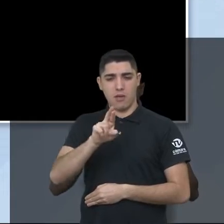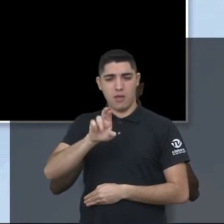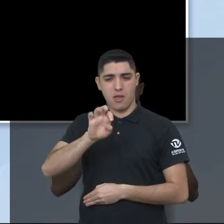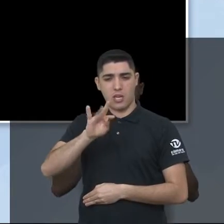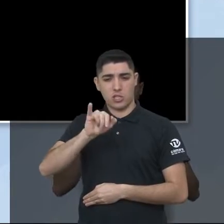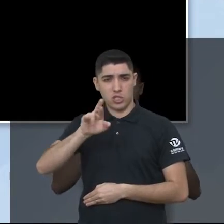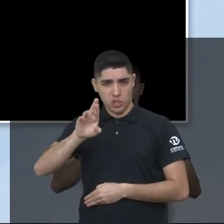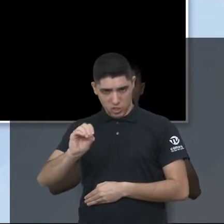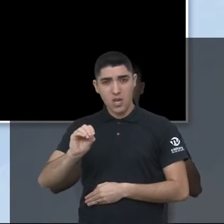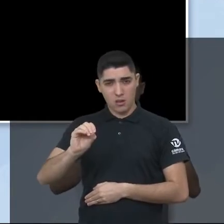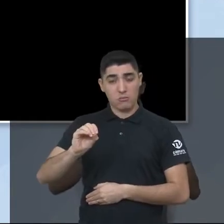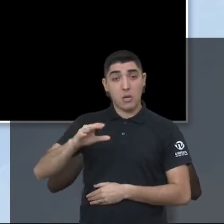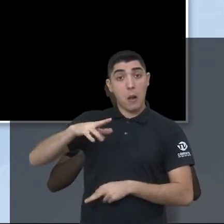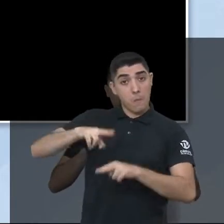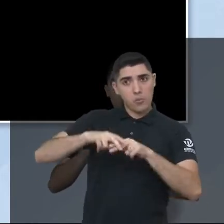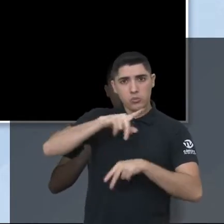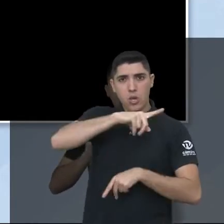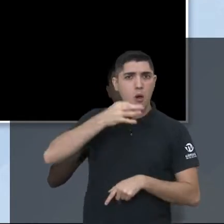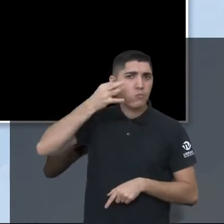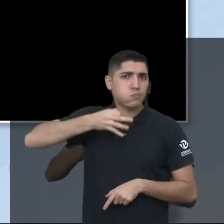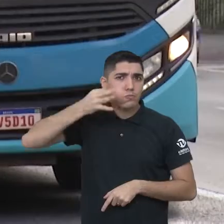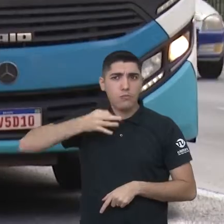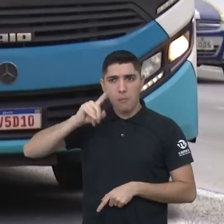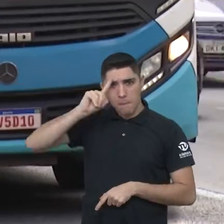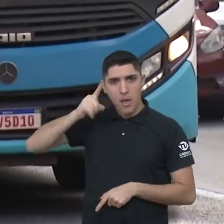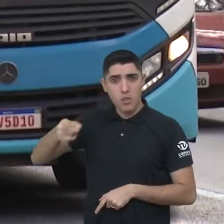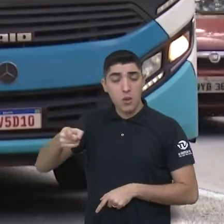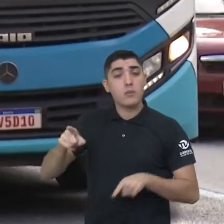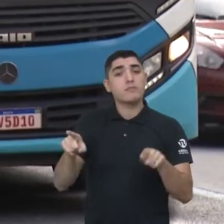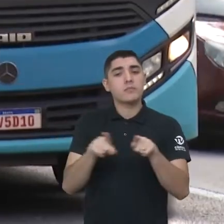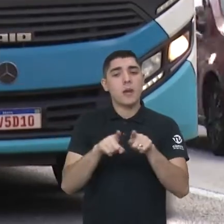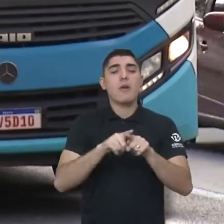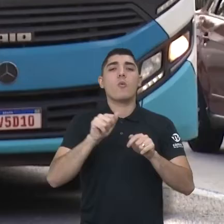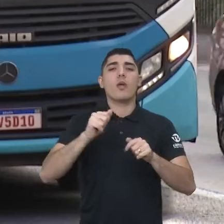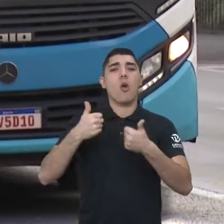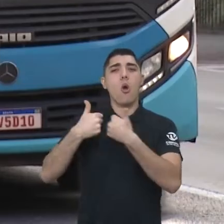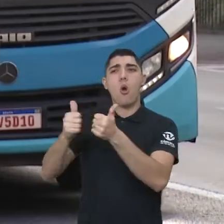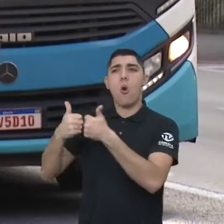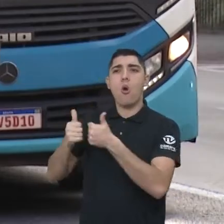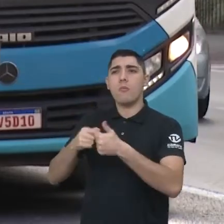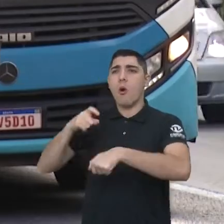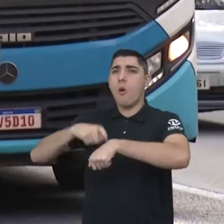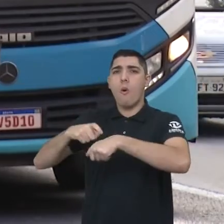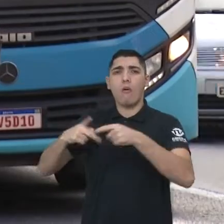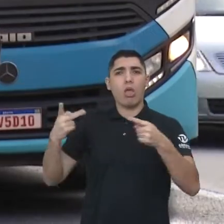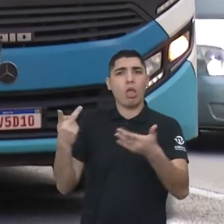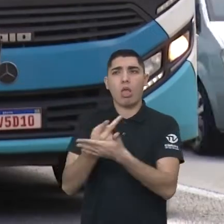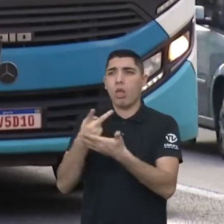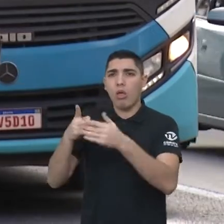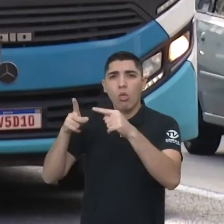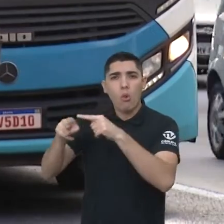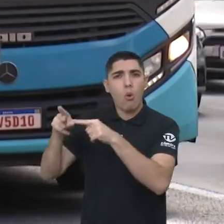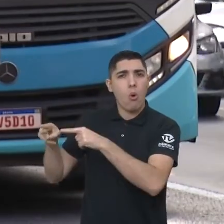pela concessionária descumprindo ordem judicial e corte nos horários e itinerários de linhas de ônibus do transporte